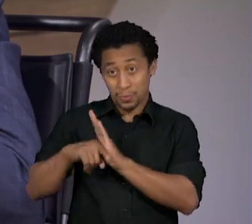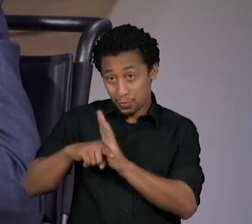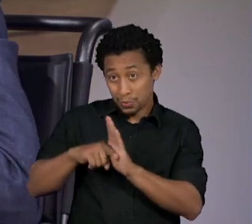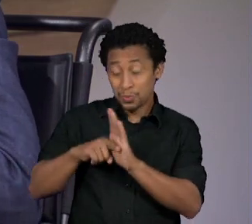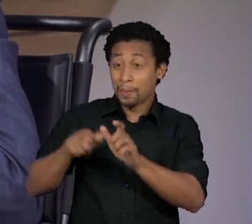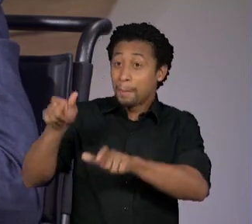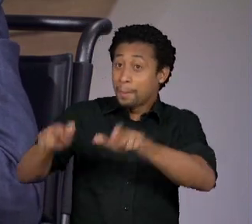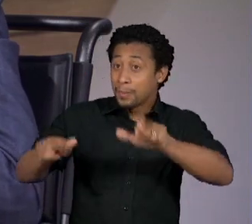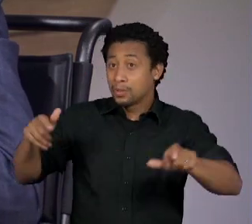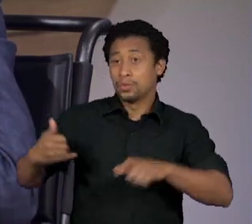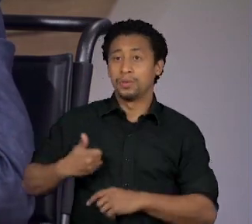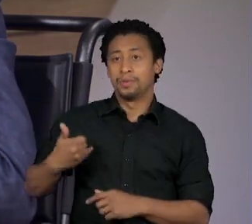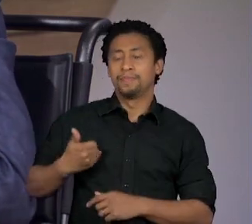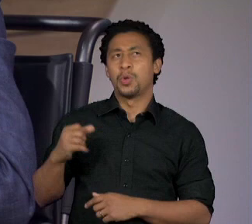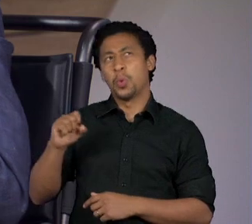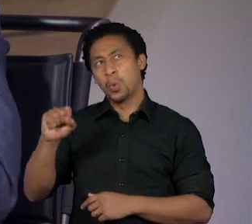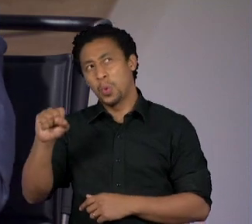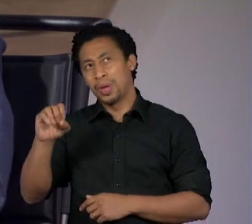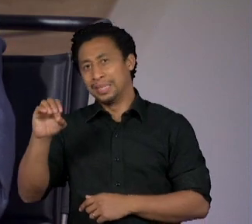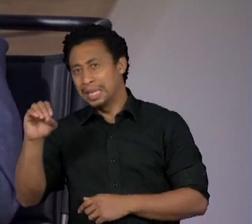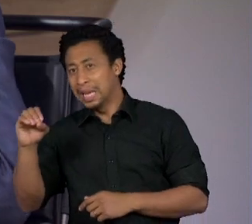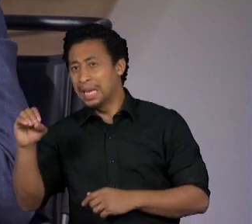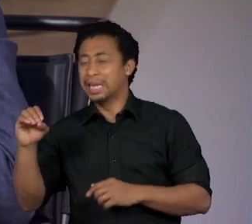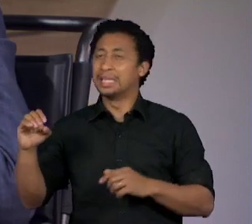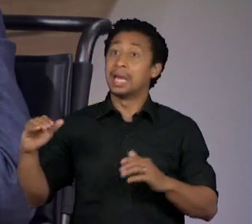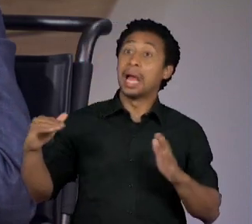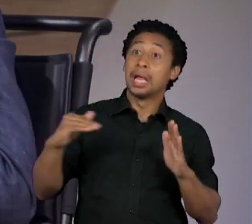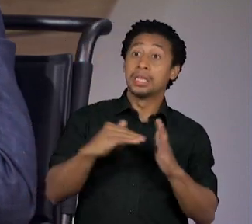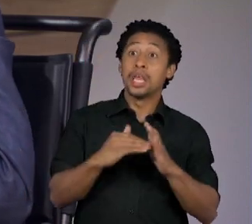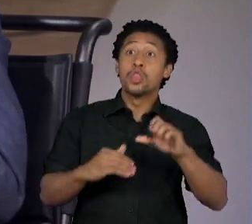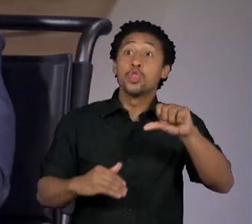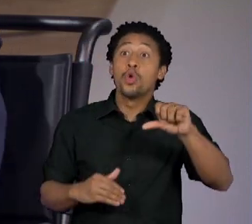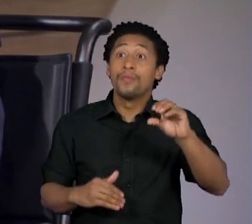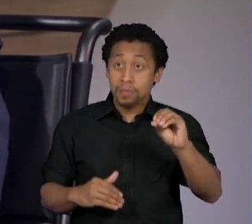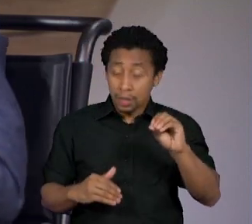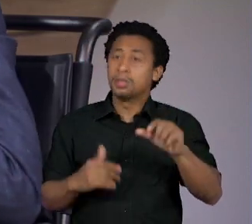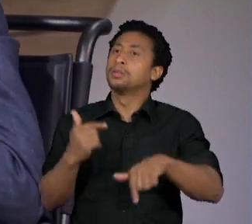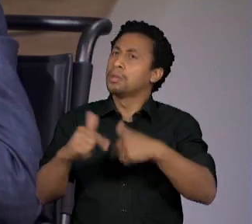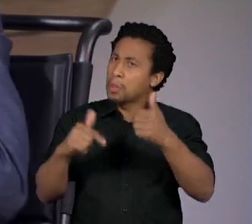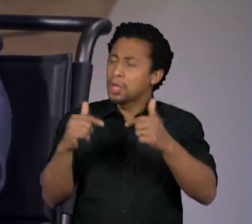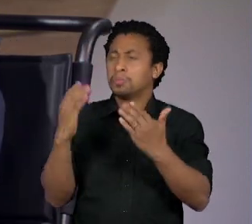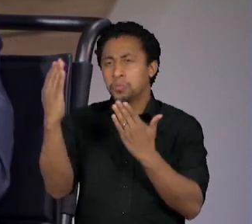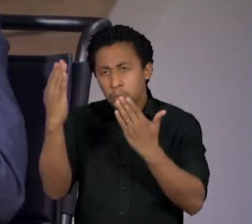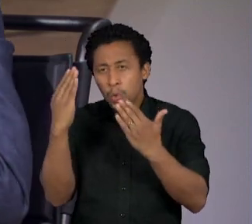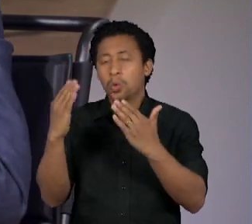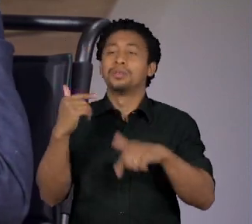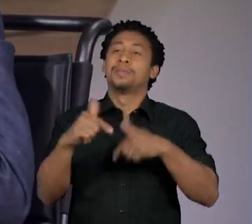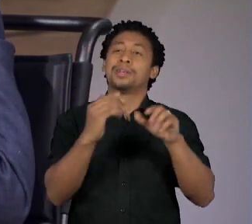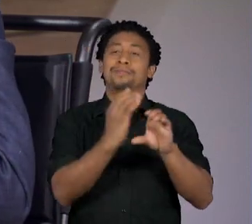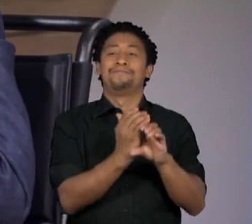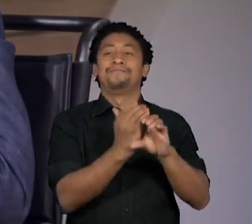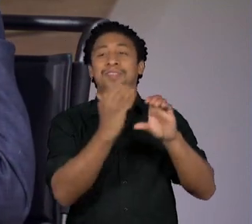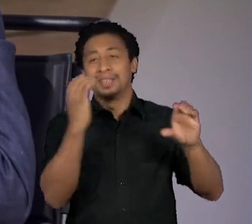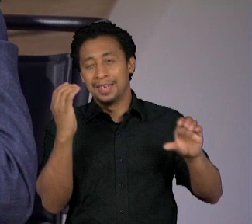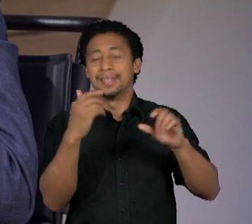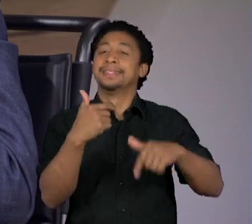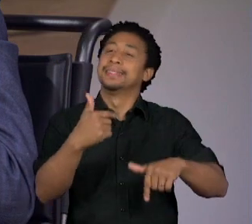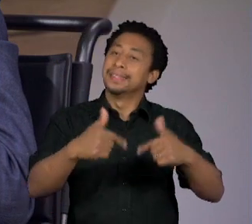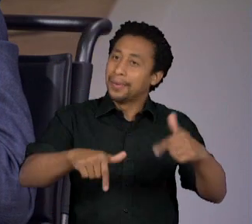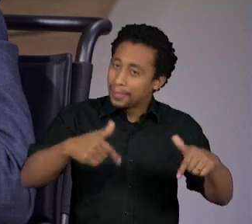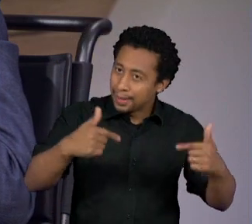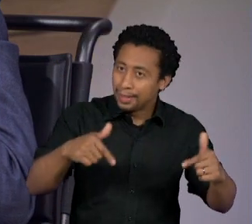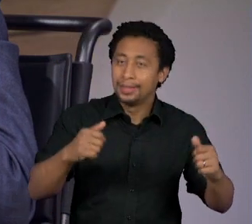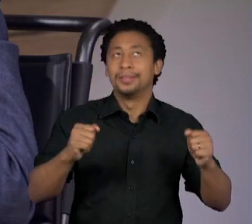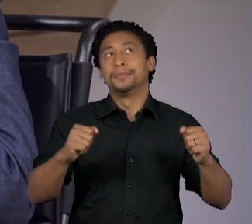quase 90 anos, trabalhando como psicólogos, trabalhando como engenheiros, trabalhando como...